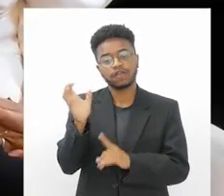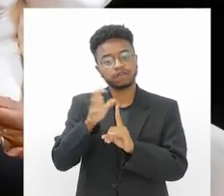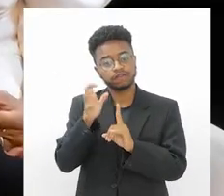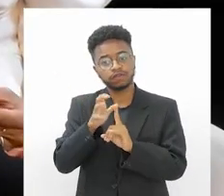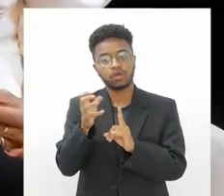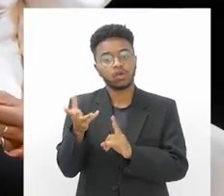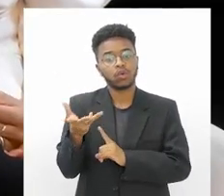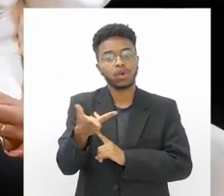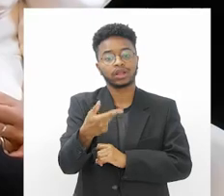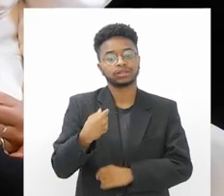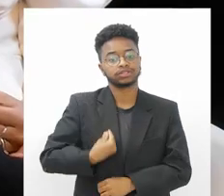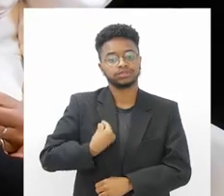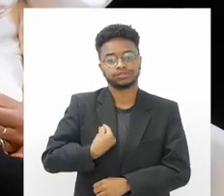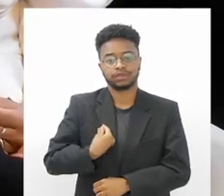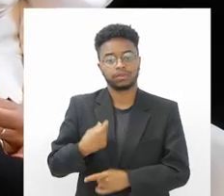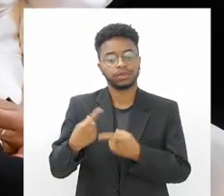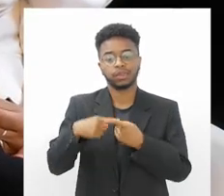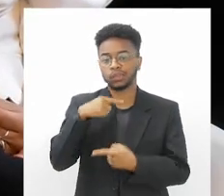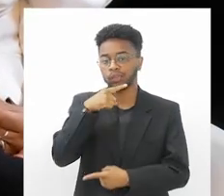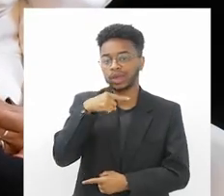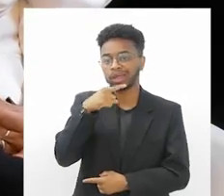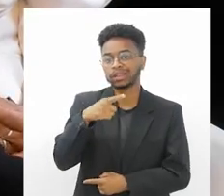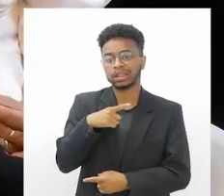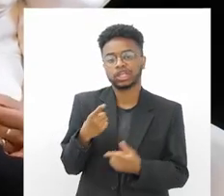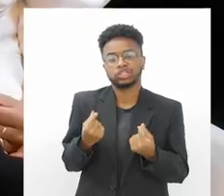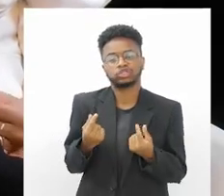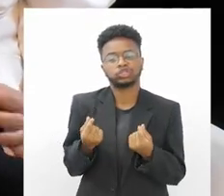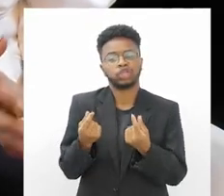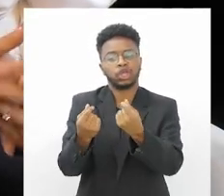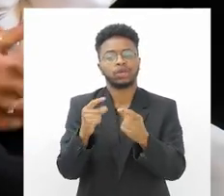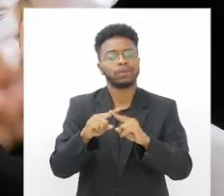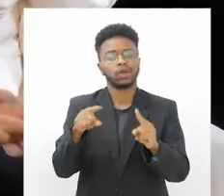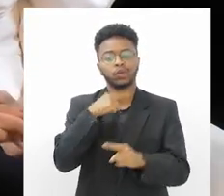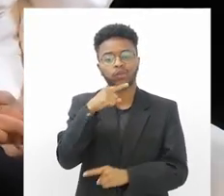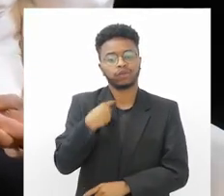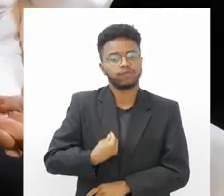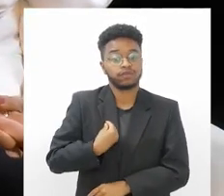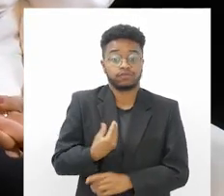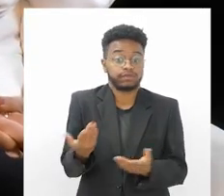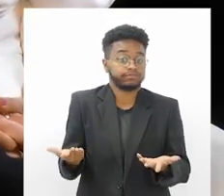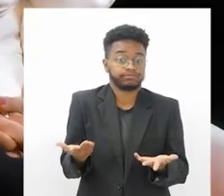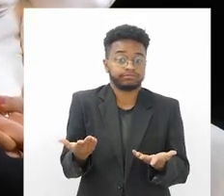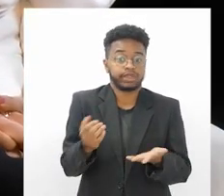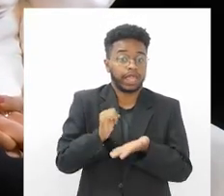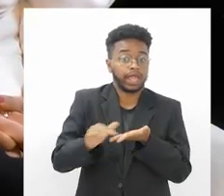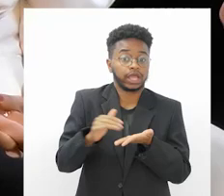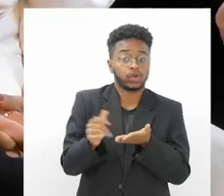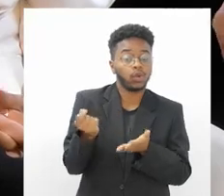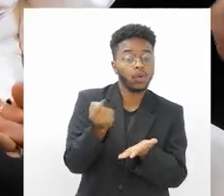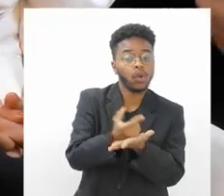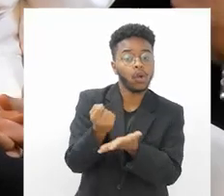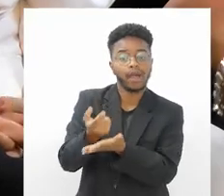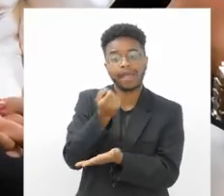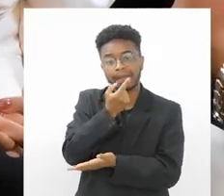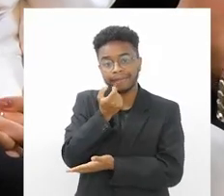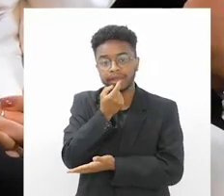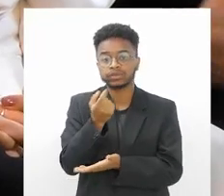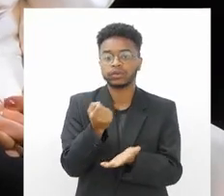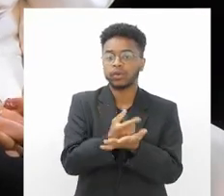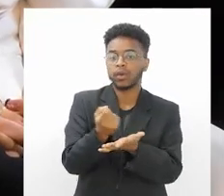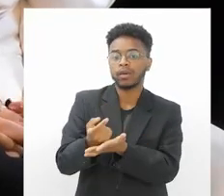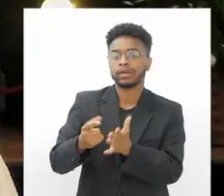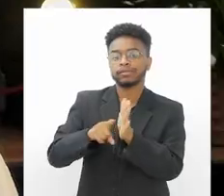respiração, vai influenciar na qualidade de vida. Não adianta, porque é que adianta você ter um bolso cheio com a qualidade de vida ruim, não é verdade? E gastar em remédio, em